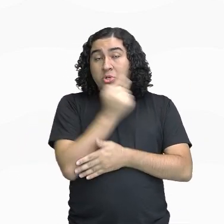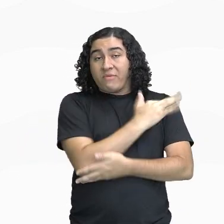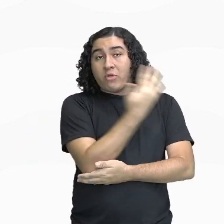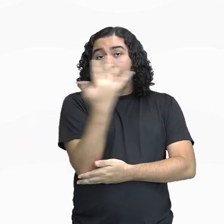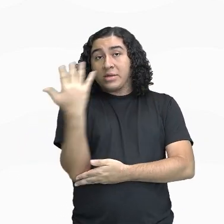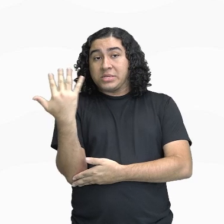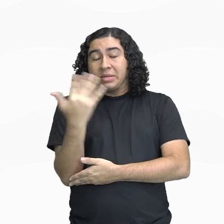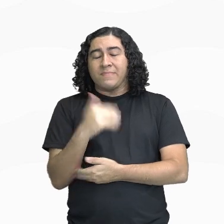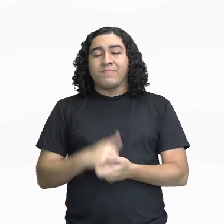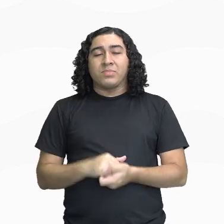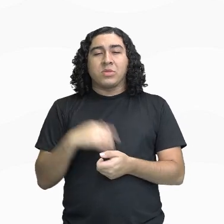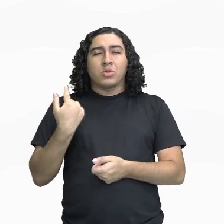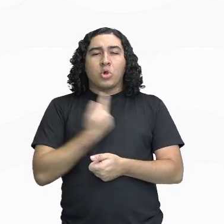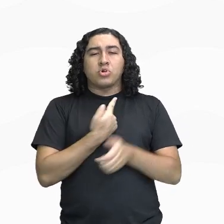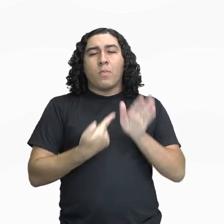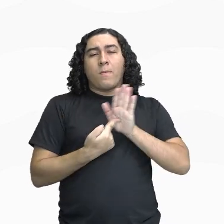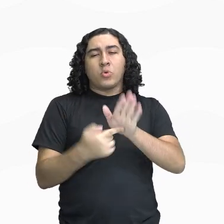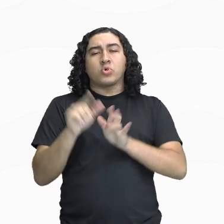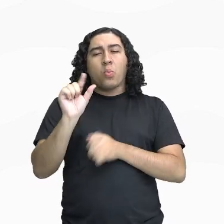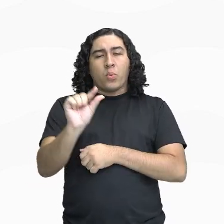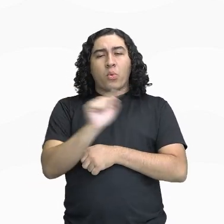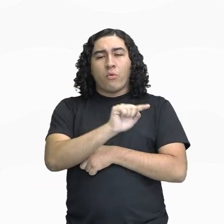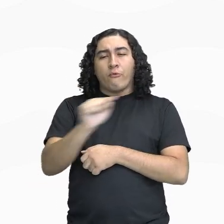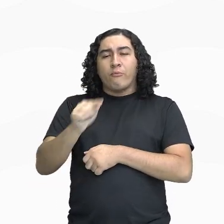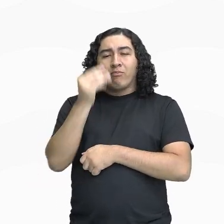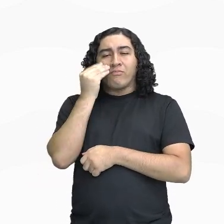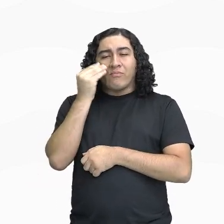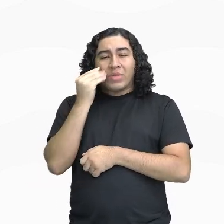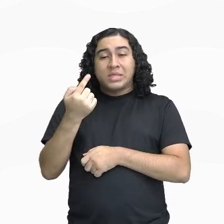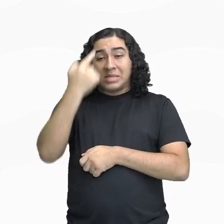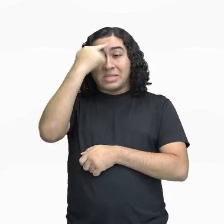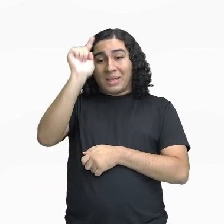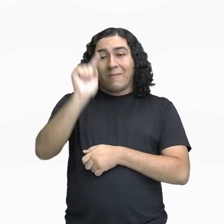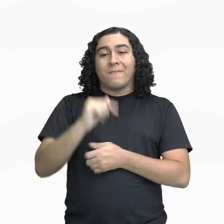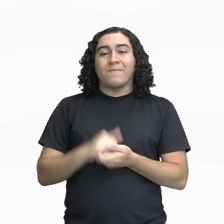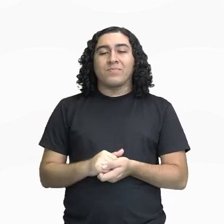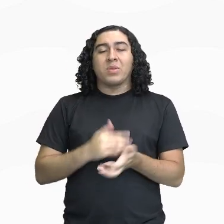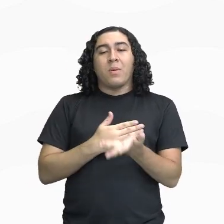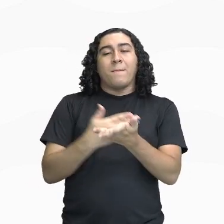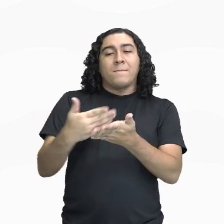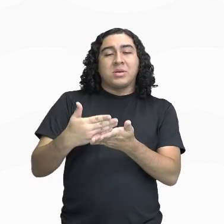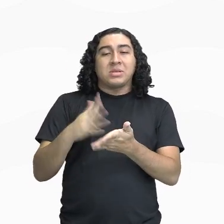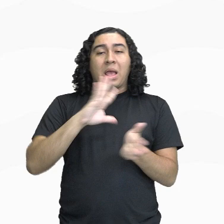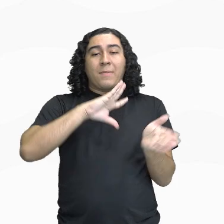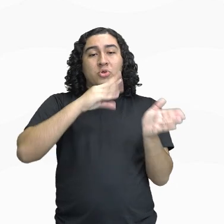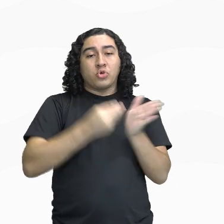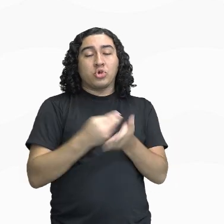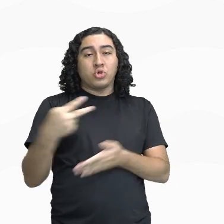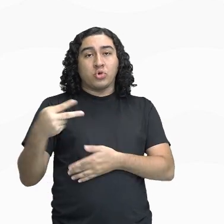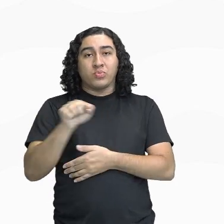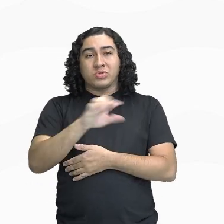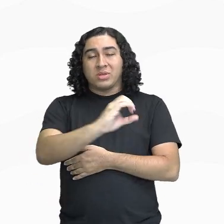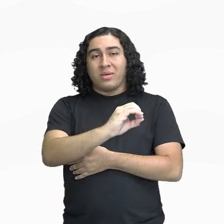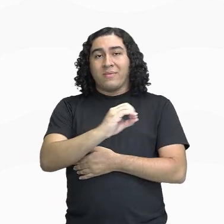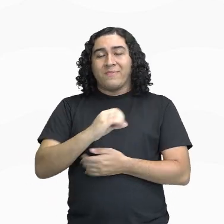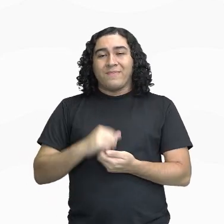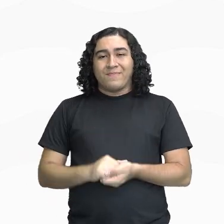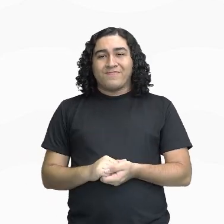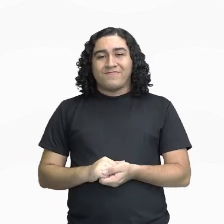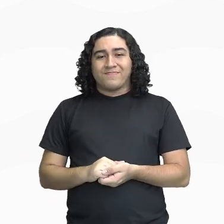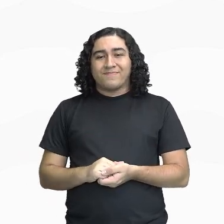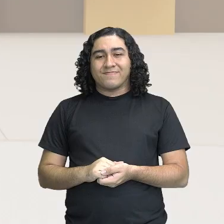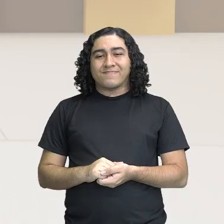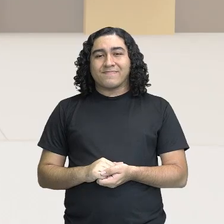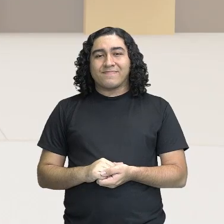um pouquinho aqui para vocês para mostrar aqui essa ideia para vocês. Vamos começar pelo Amazônia 2.0, professora. Vamos